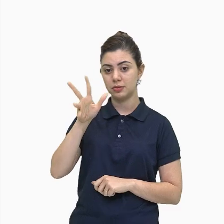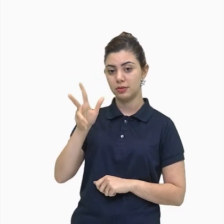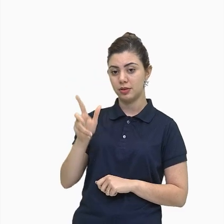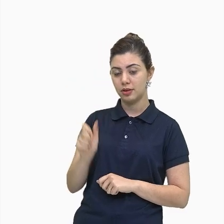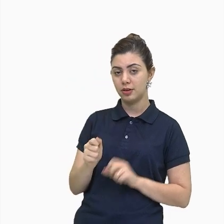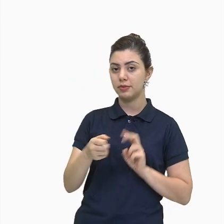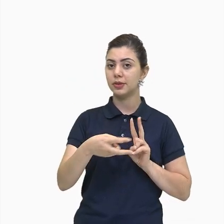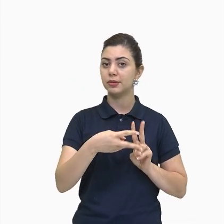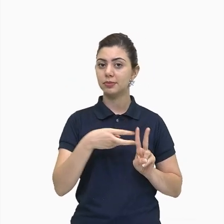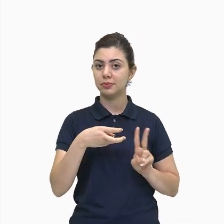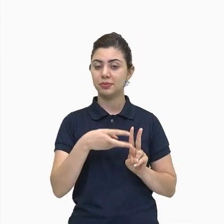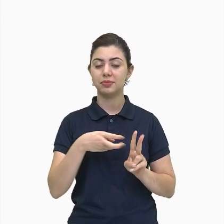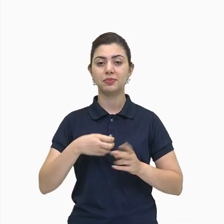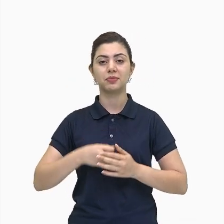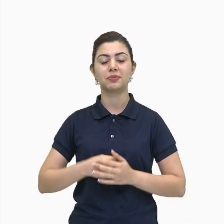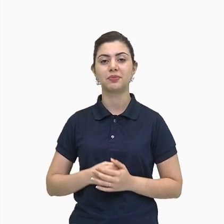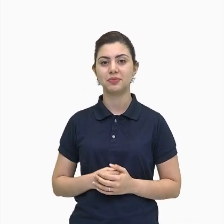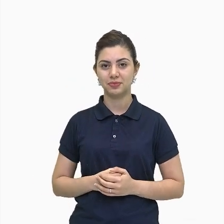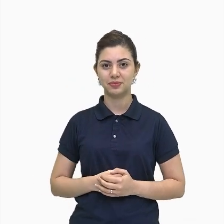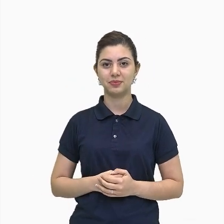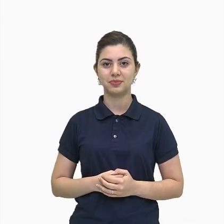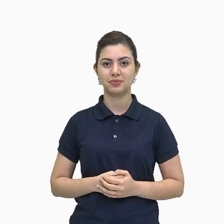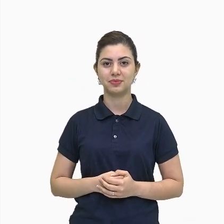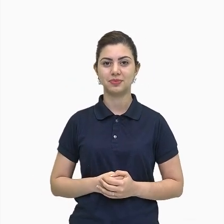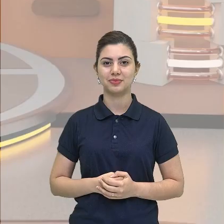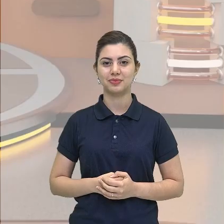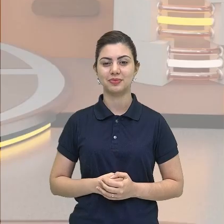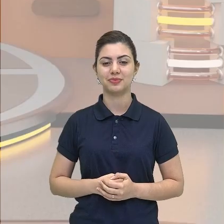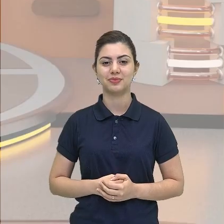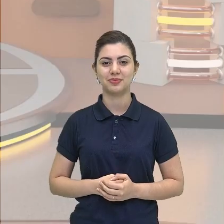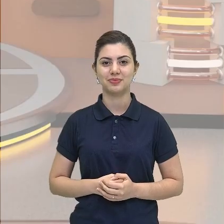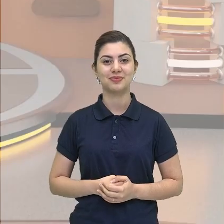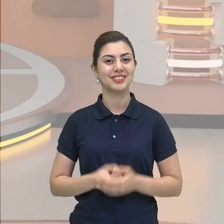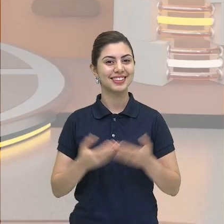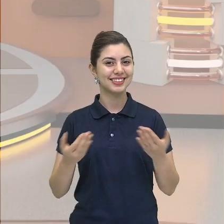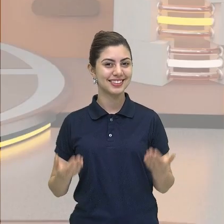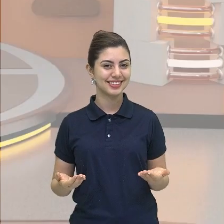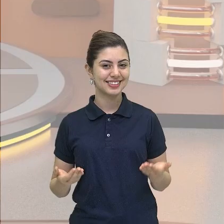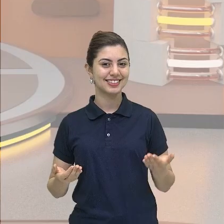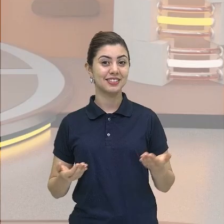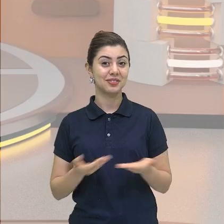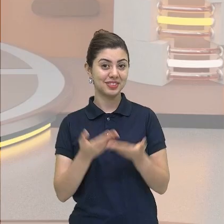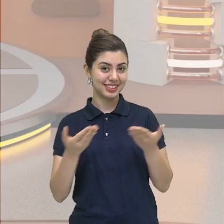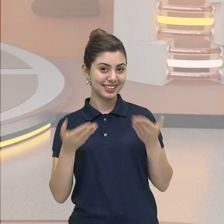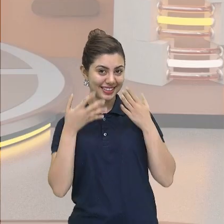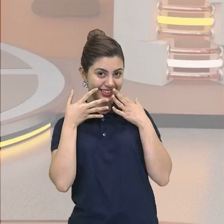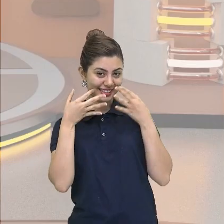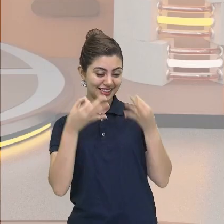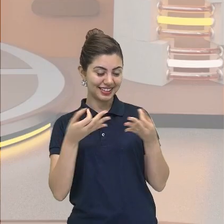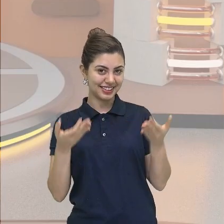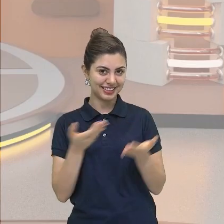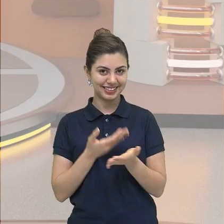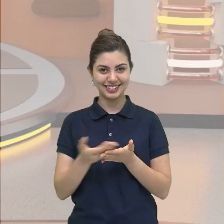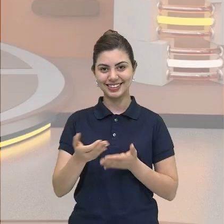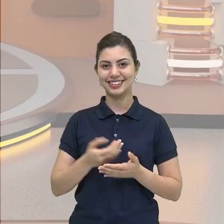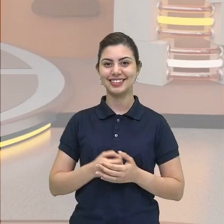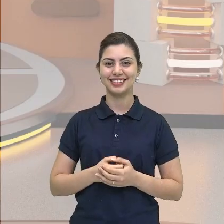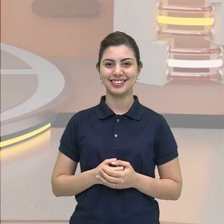dos povos africanos e ameríndios. Então, queridos, fiquem atentos porque nós vamos